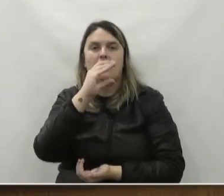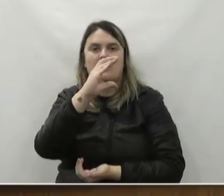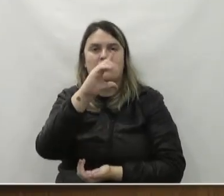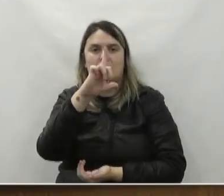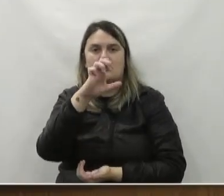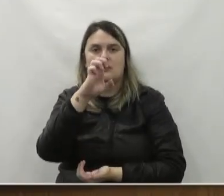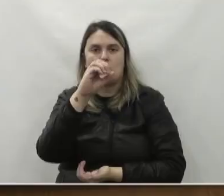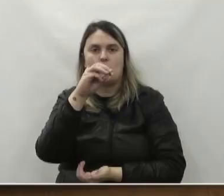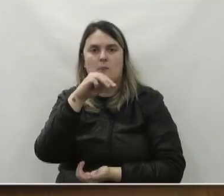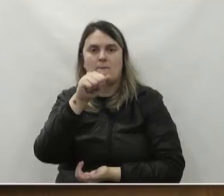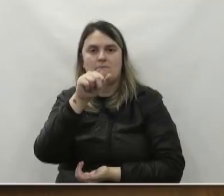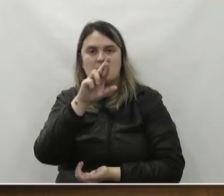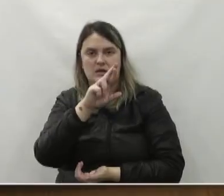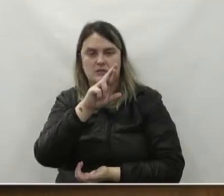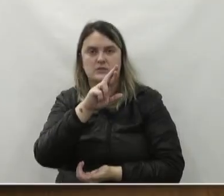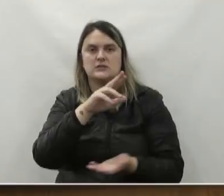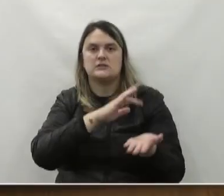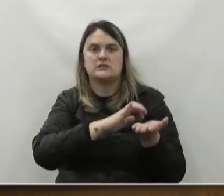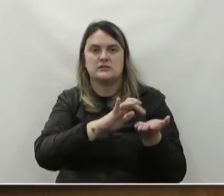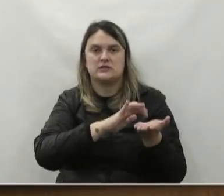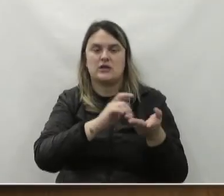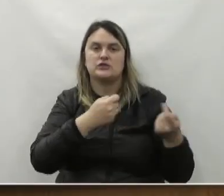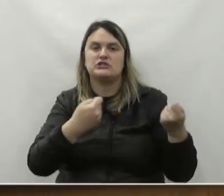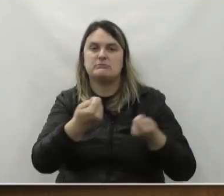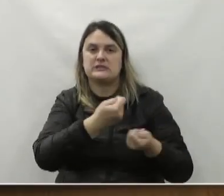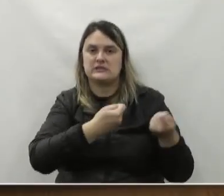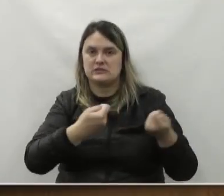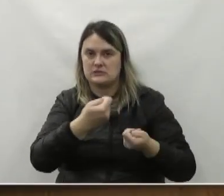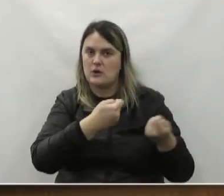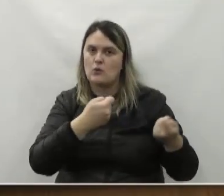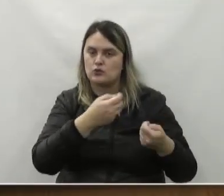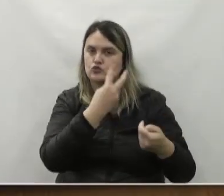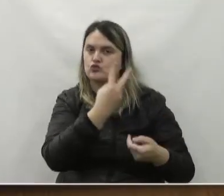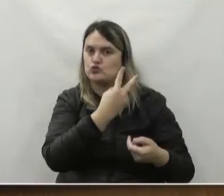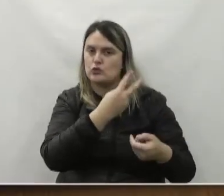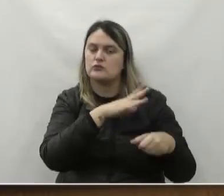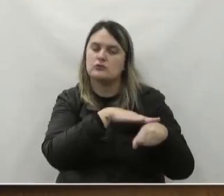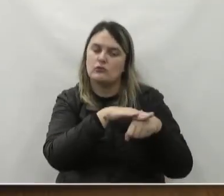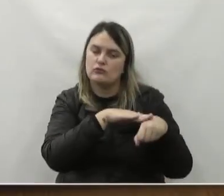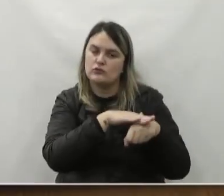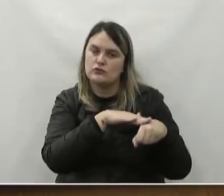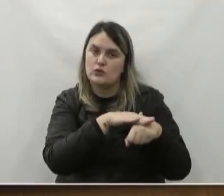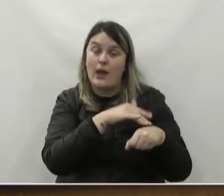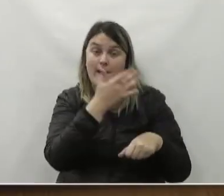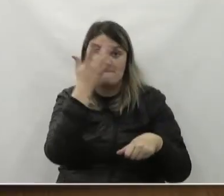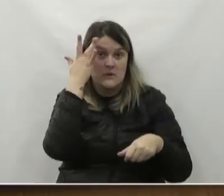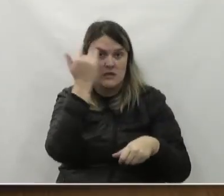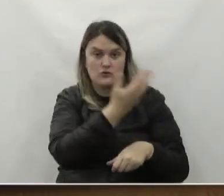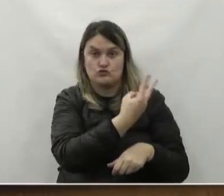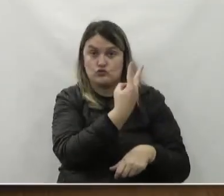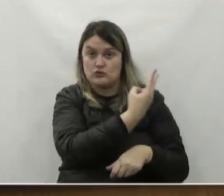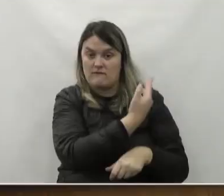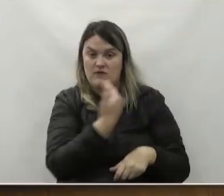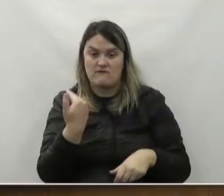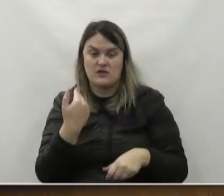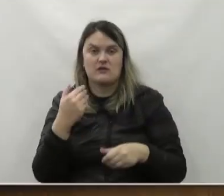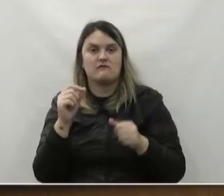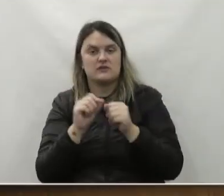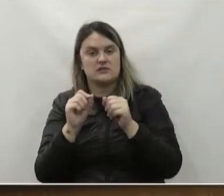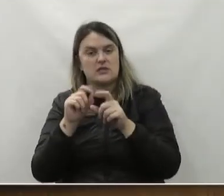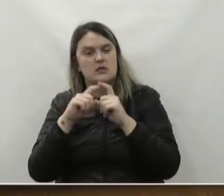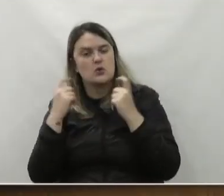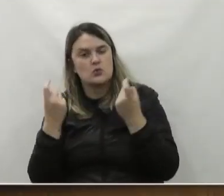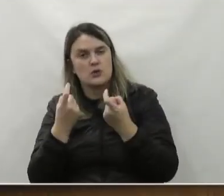também pelo secretário de administração. Conversamos e amanhã nós não vou entrar mais em detalhes,